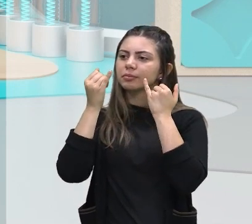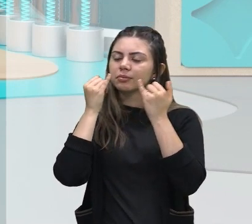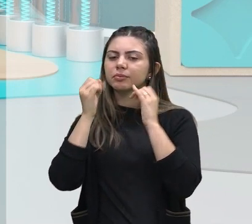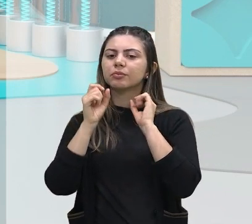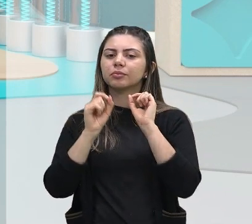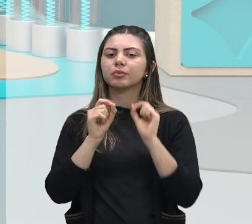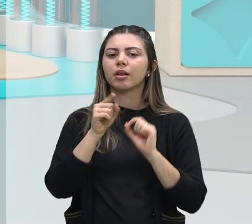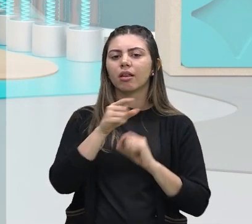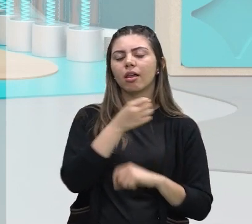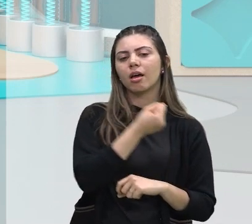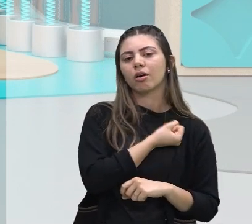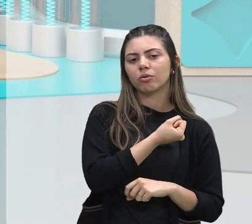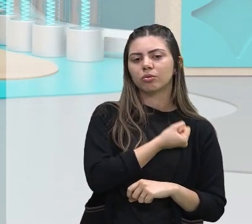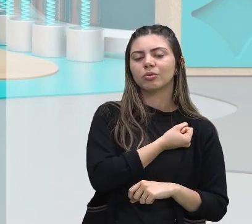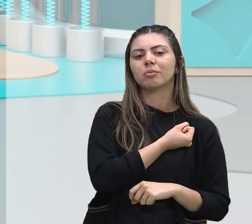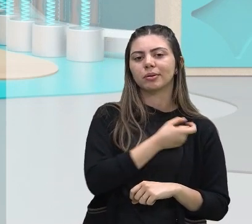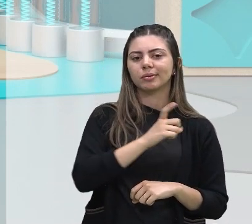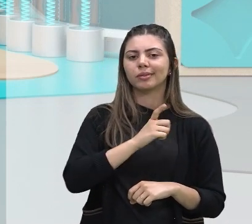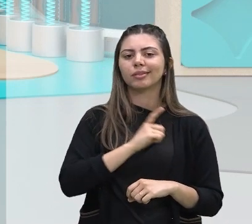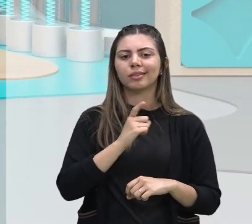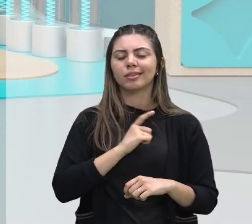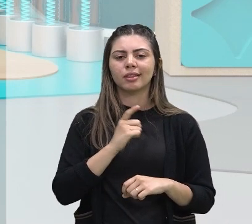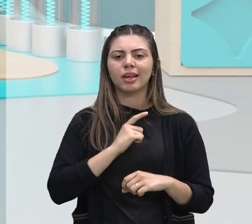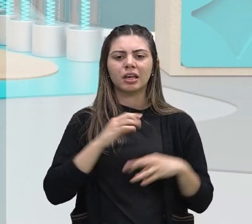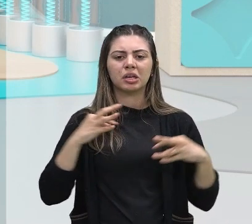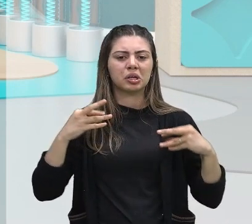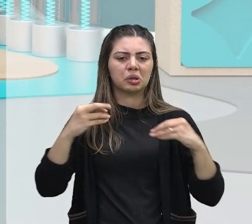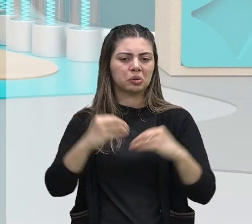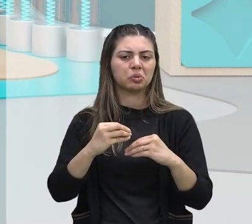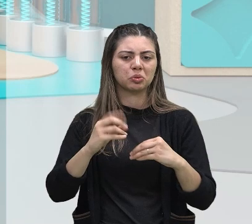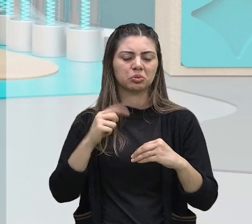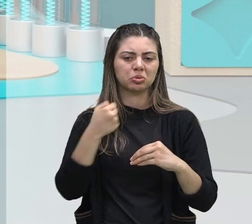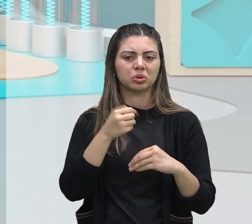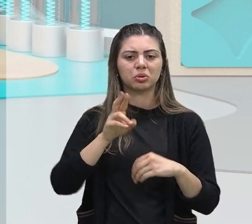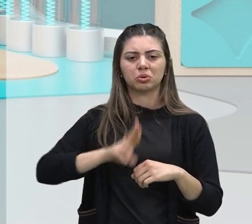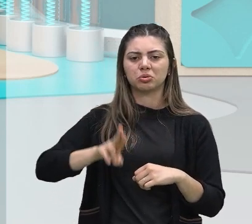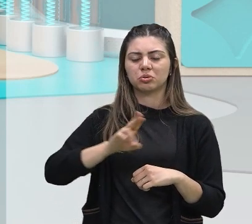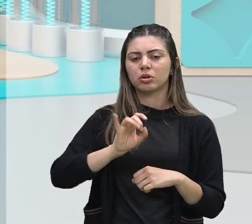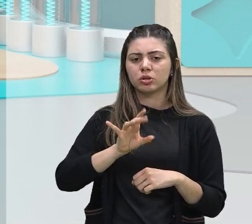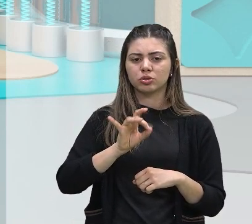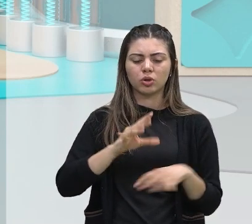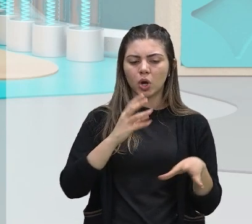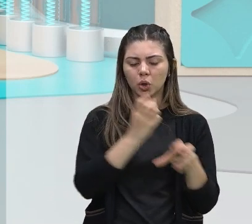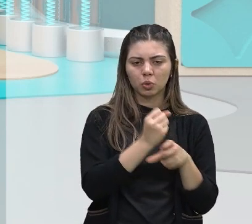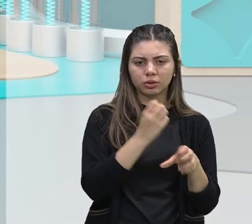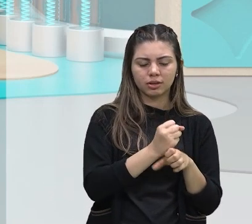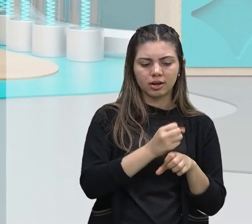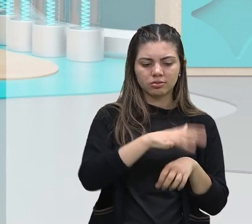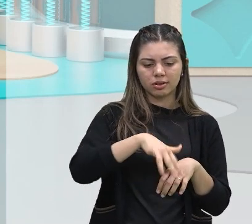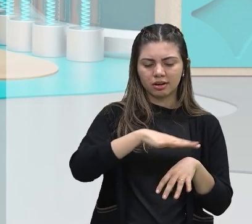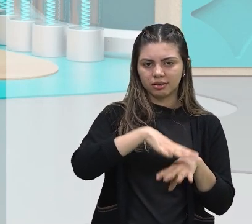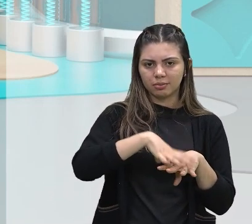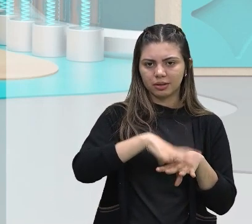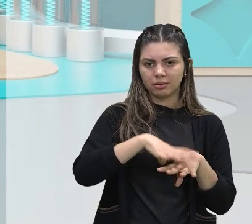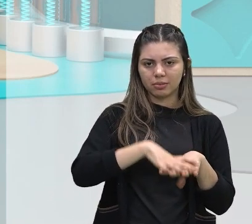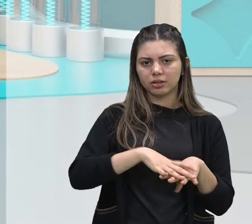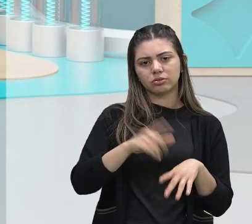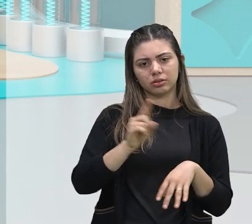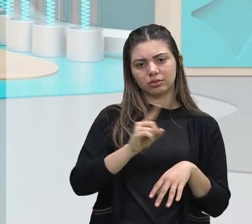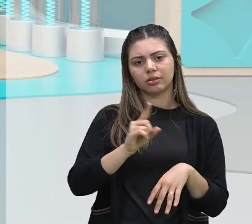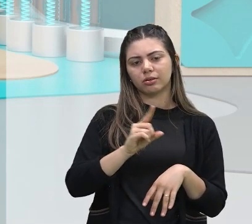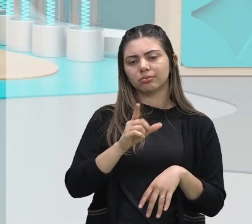os numerais eles estão presentes não só em contagens da matemática, né? Aqui, como vocês podem